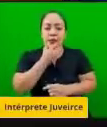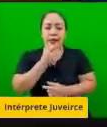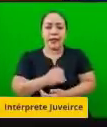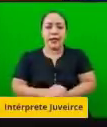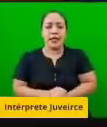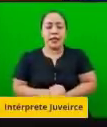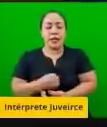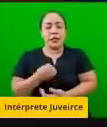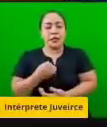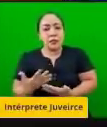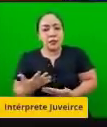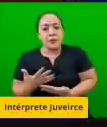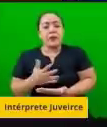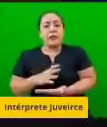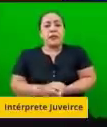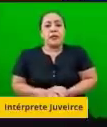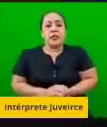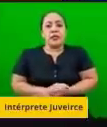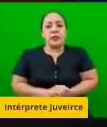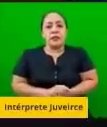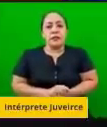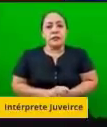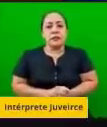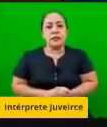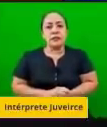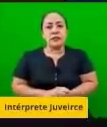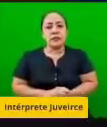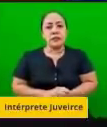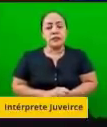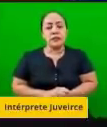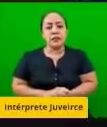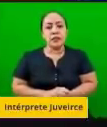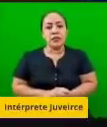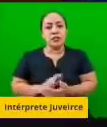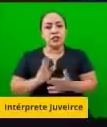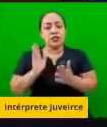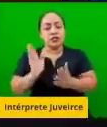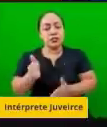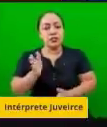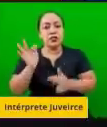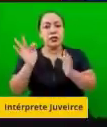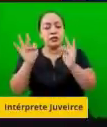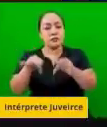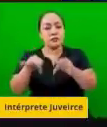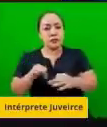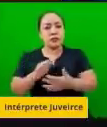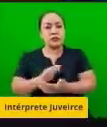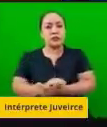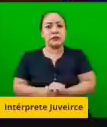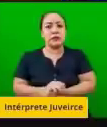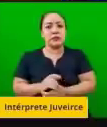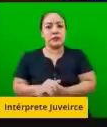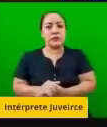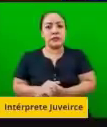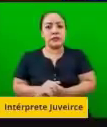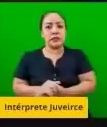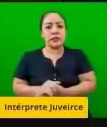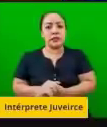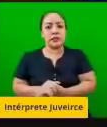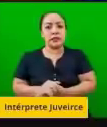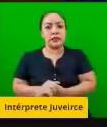Bom, então já finalizando a nossa live, né, seguem alguns